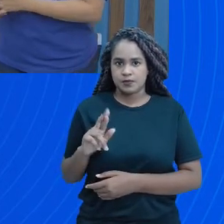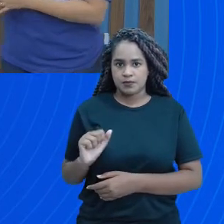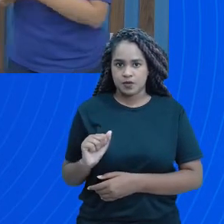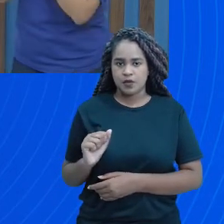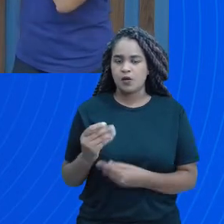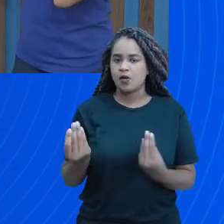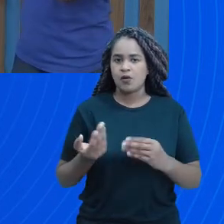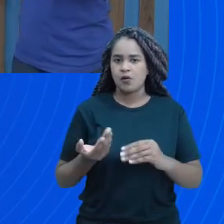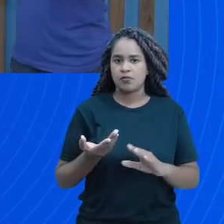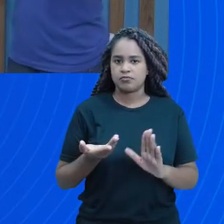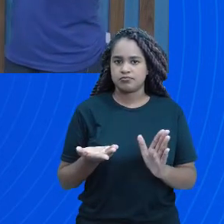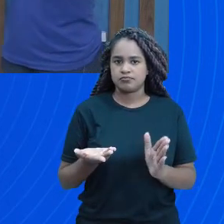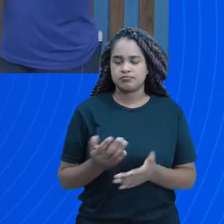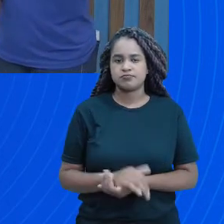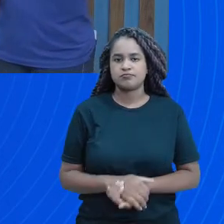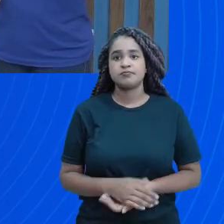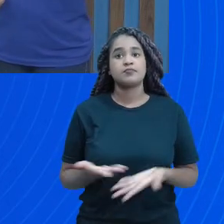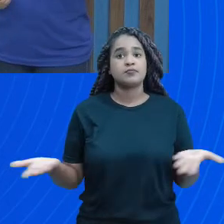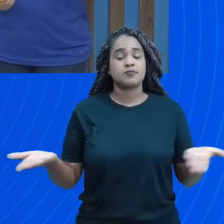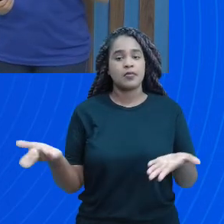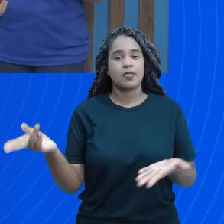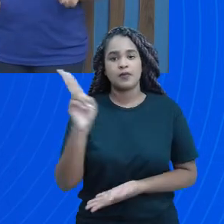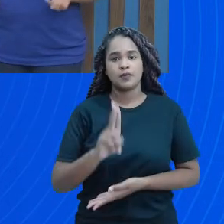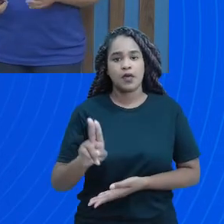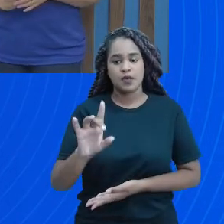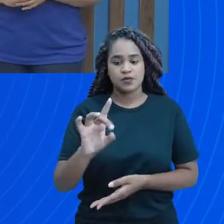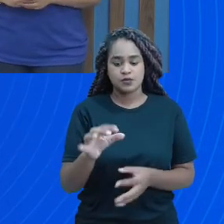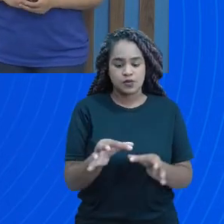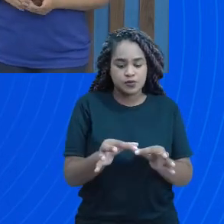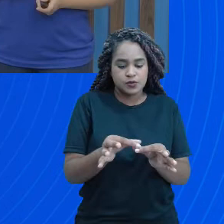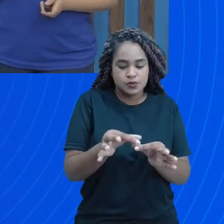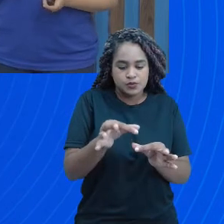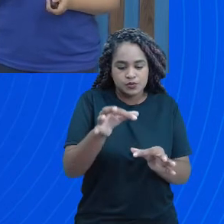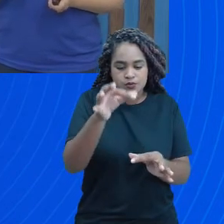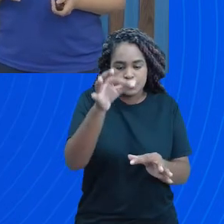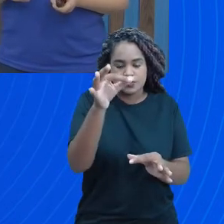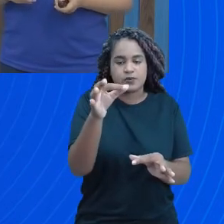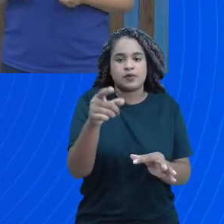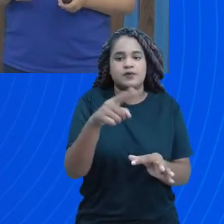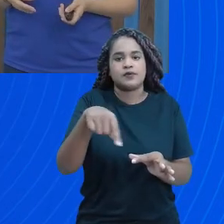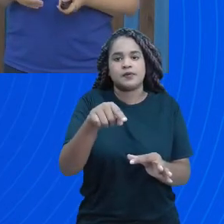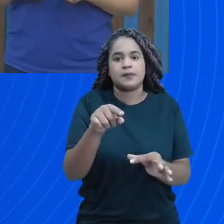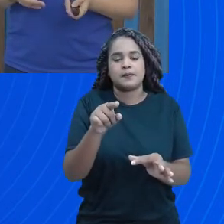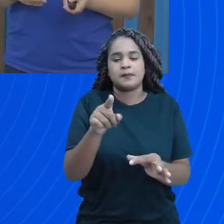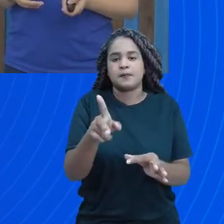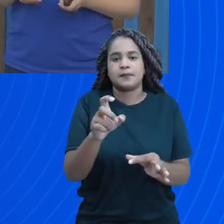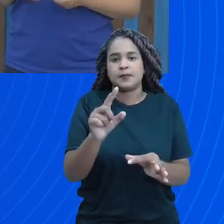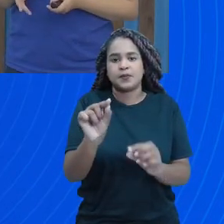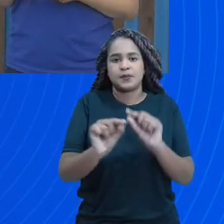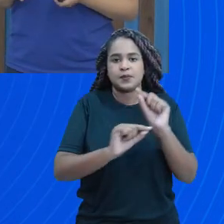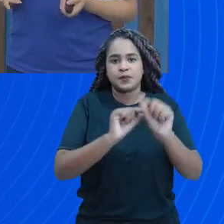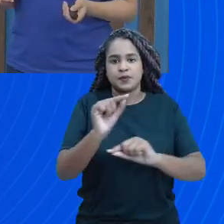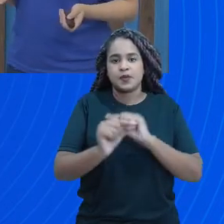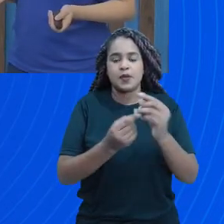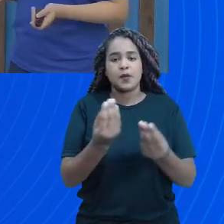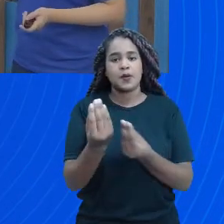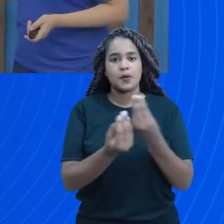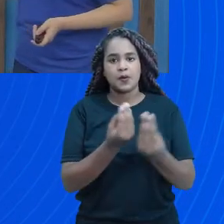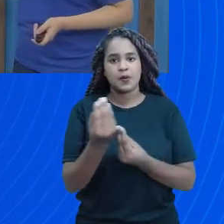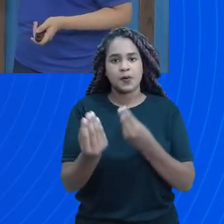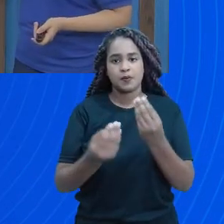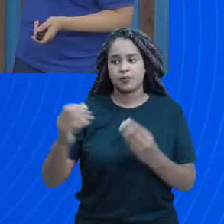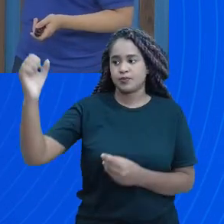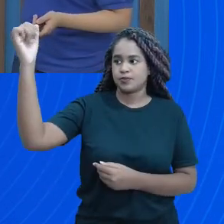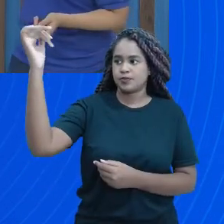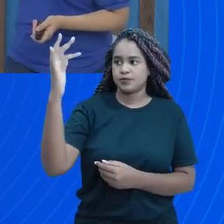E aí, ó, a gente vai utilizar agora só o cabinho, já que a gente vai falar do triângulo, para você perceber esse tipo de relação. O que seria essa ideia da